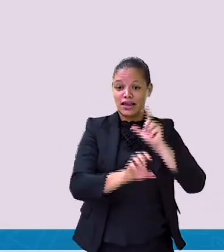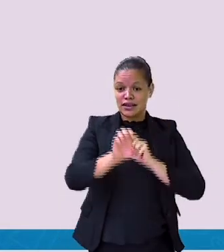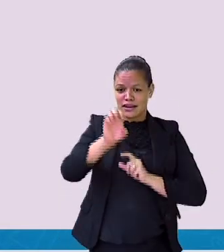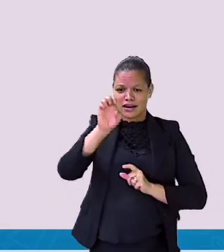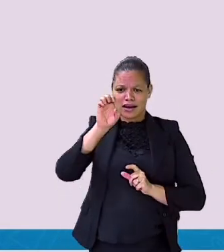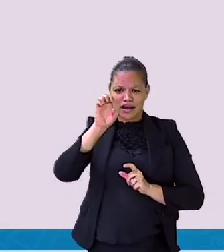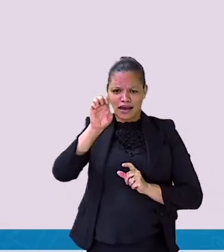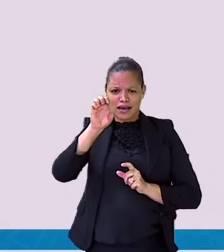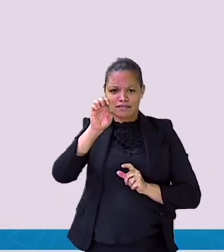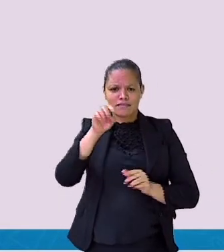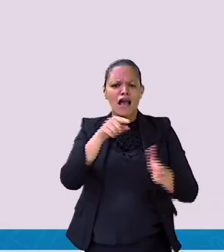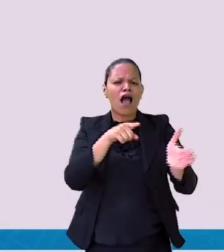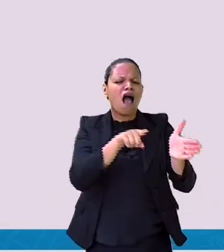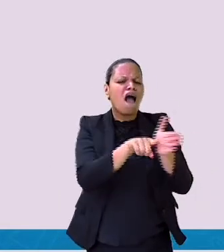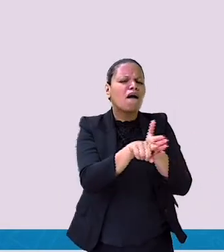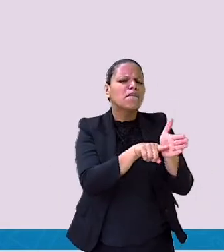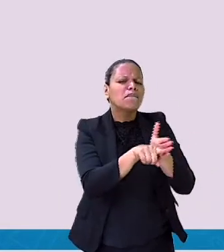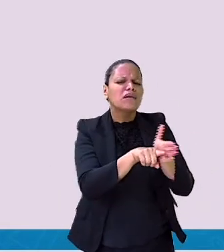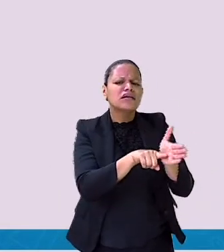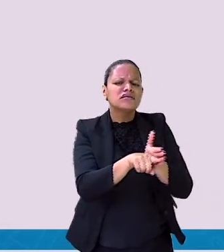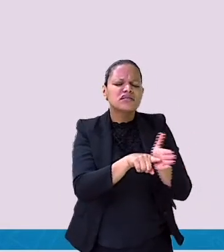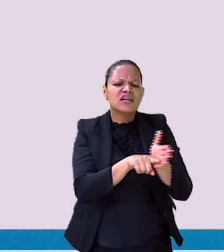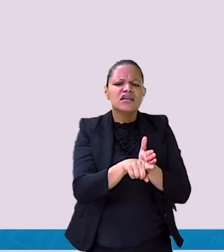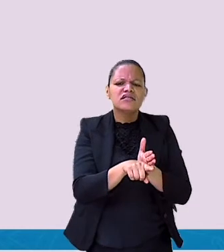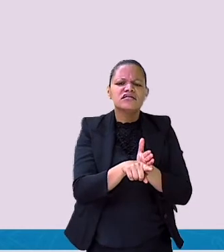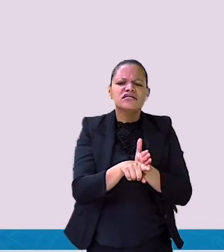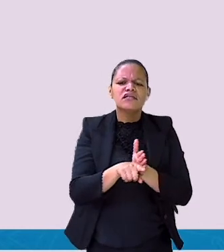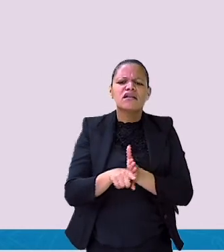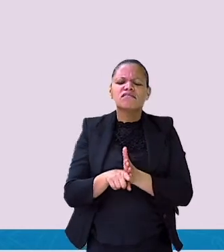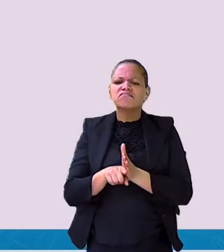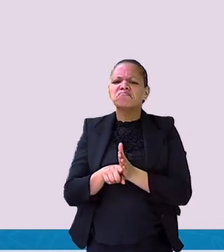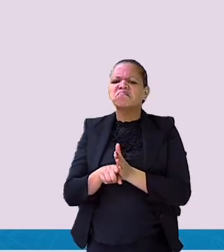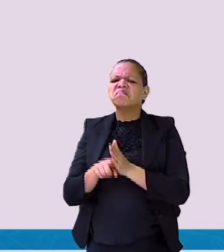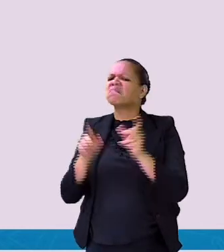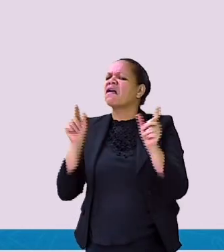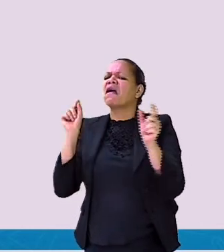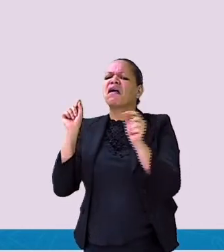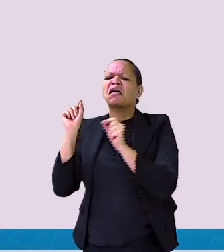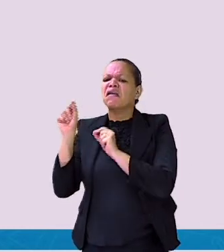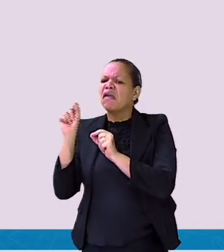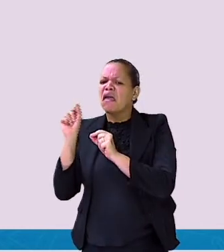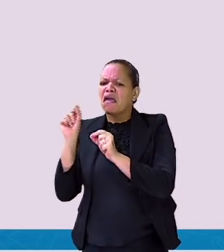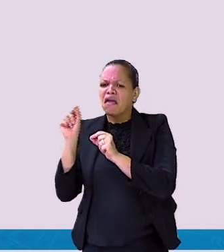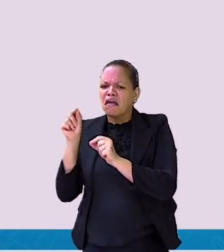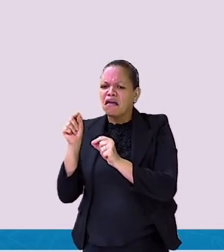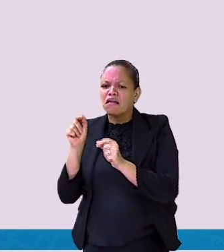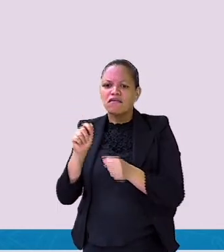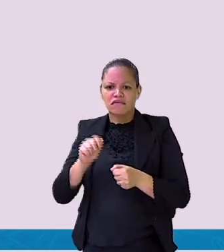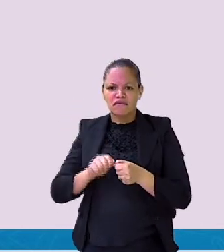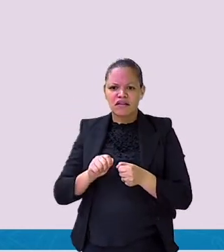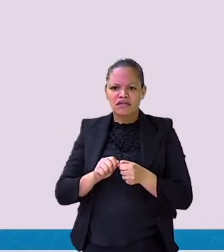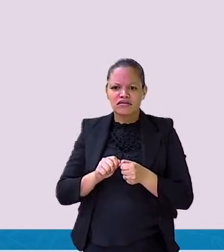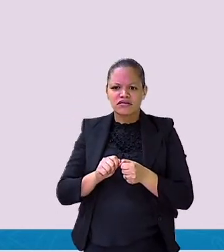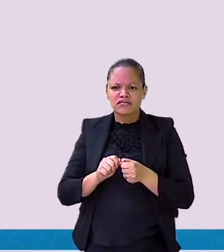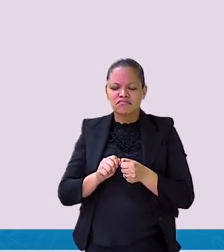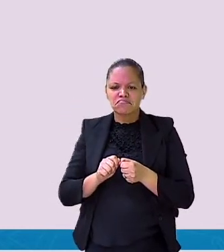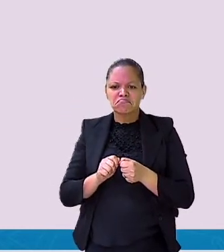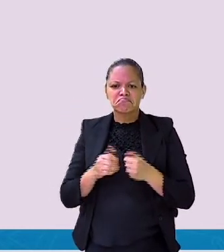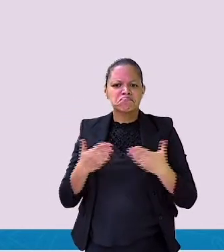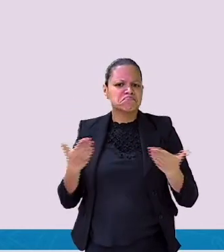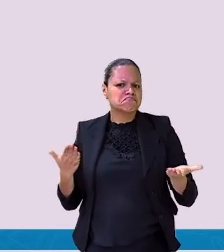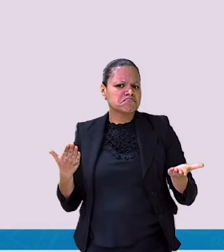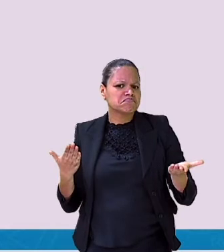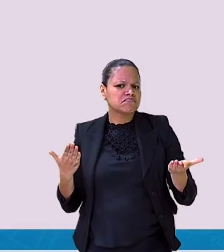pesquisa? Gente, quem que fez essa votação toda? Lá no enunciado já veio nos falando,